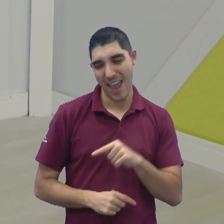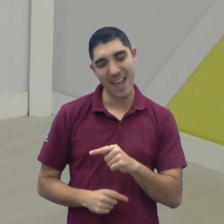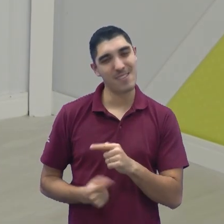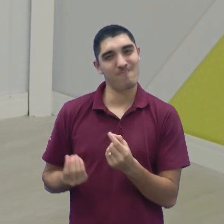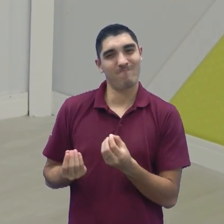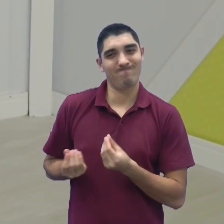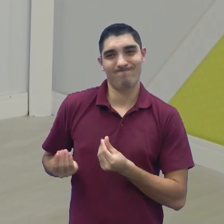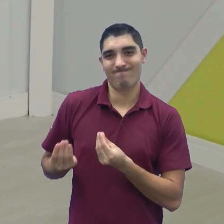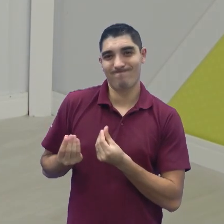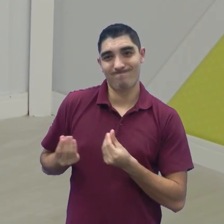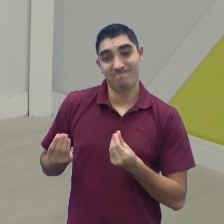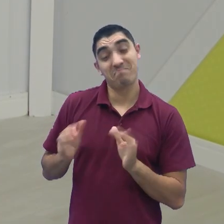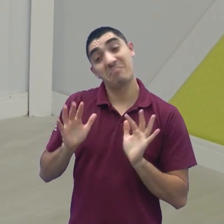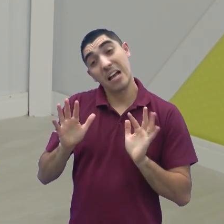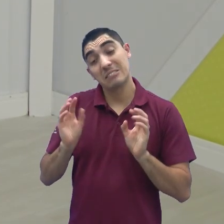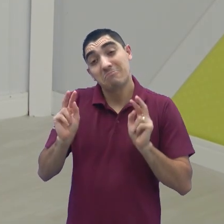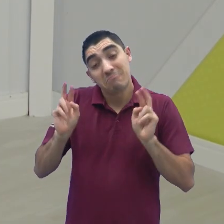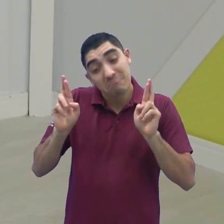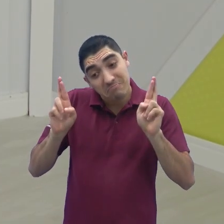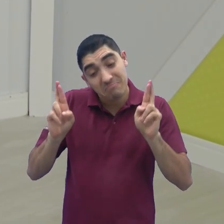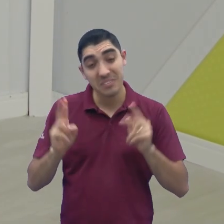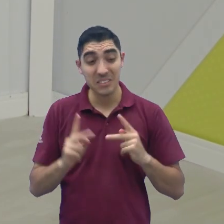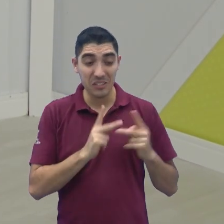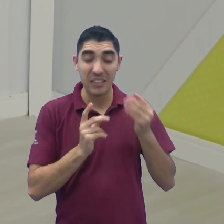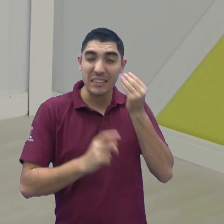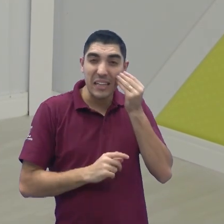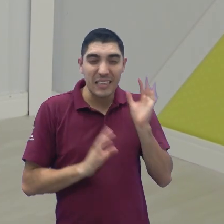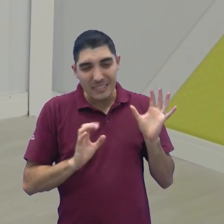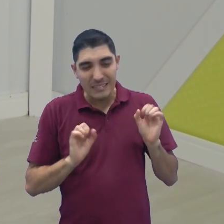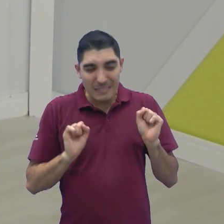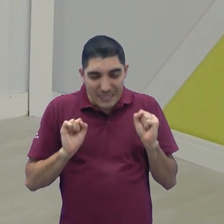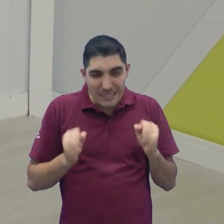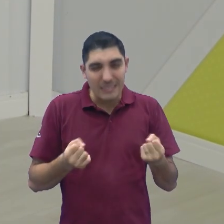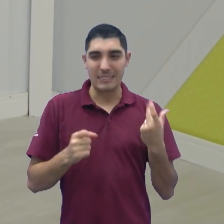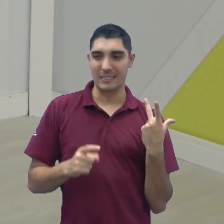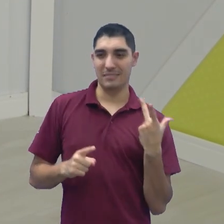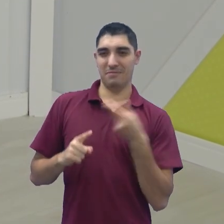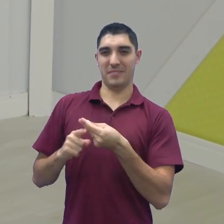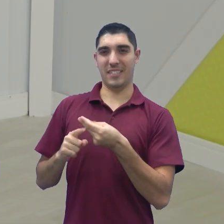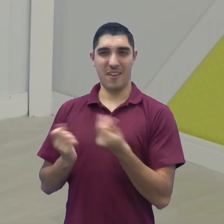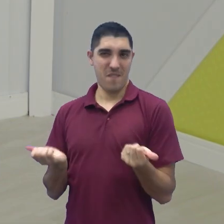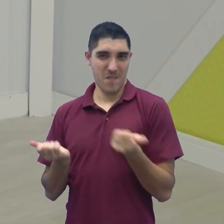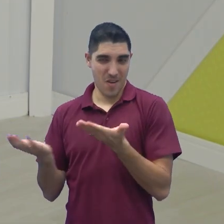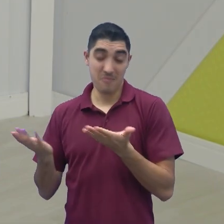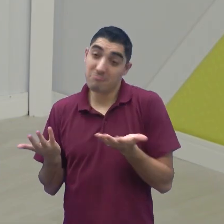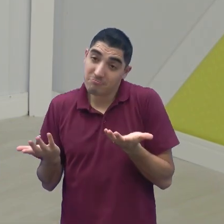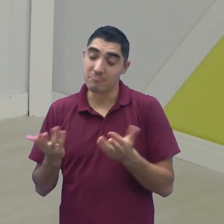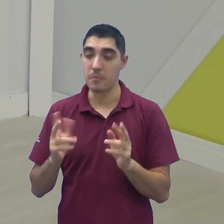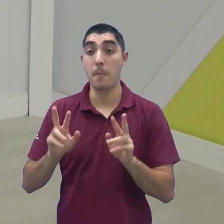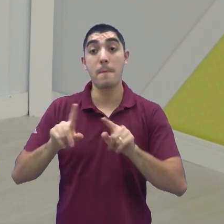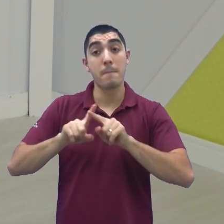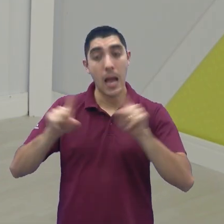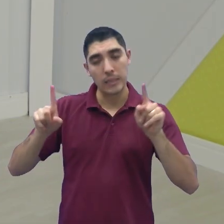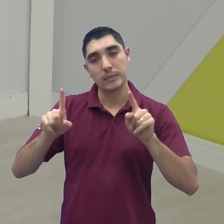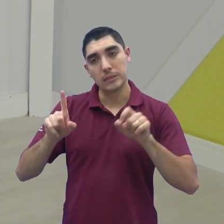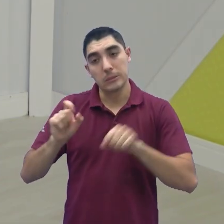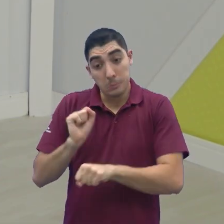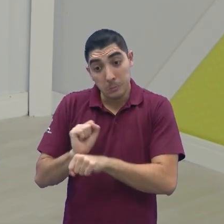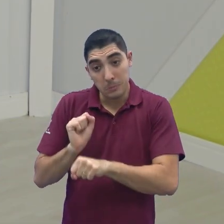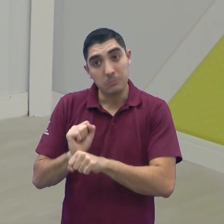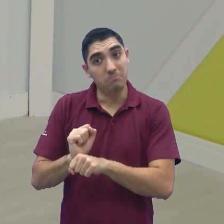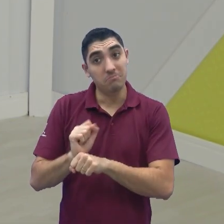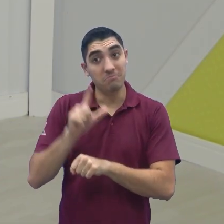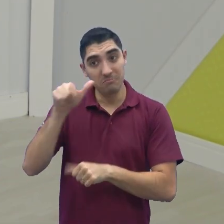embaixo, mas quem sabe não conseguimos uma bela vitória lá em Minas Gerais. Vamos acompanhar, a gente vai ver de perto